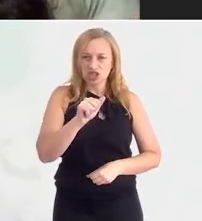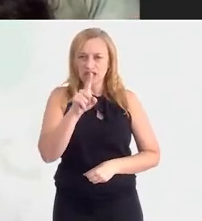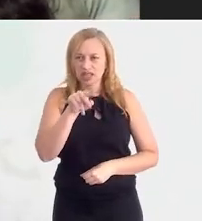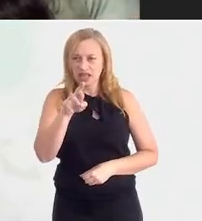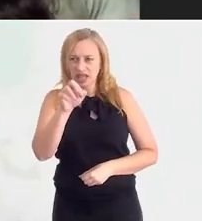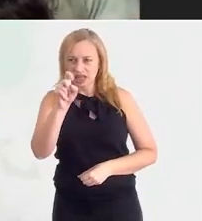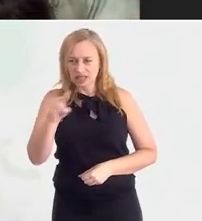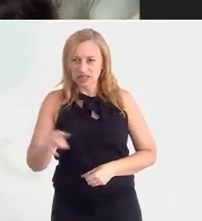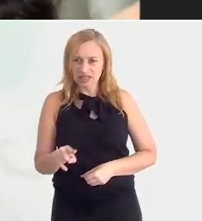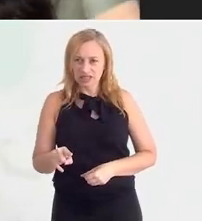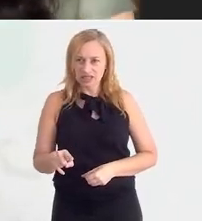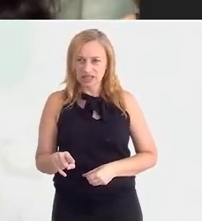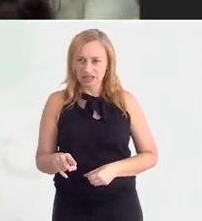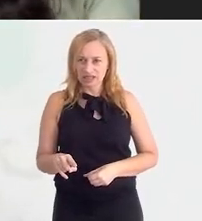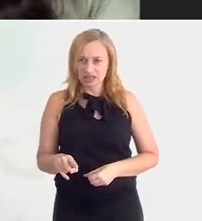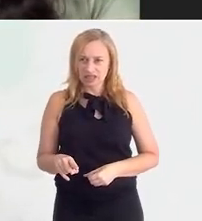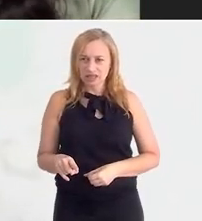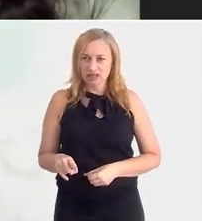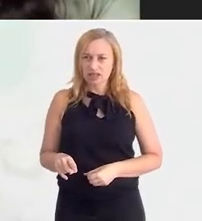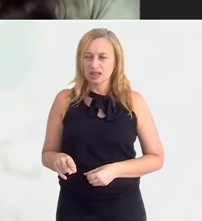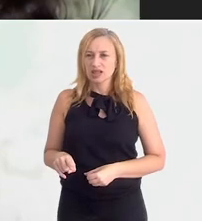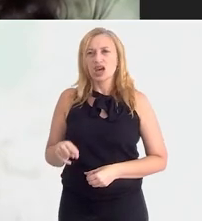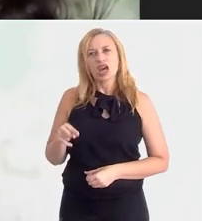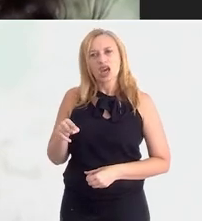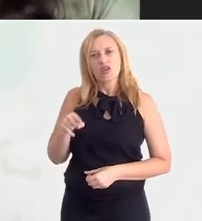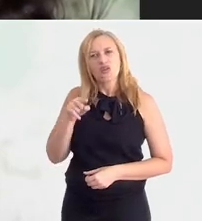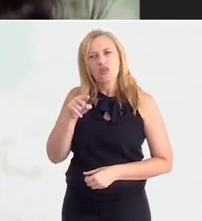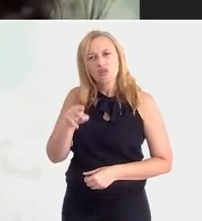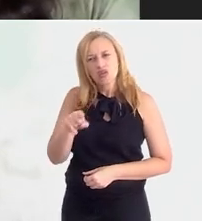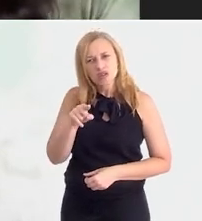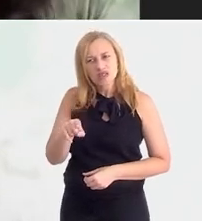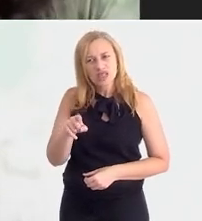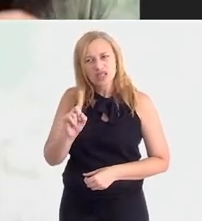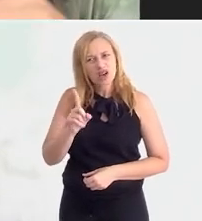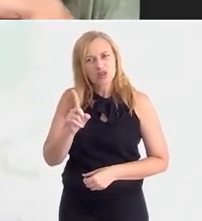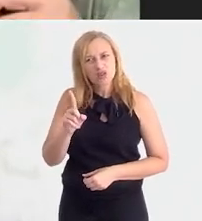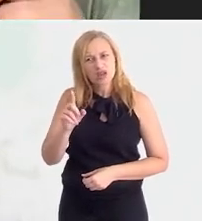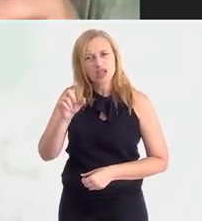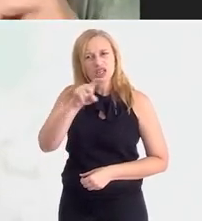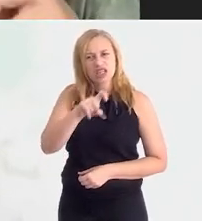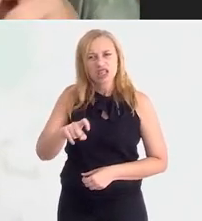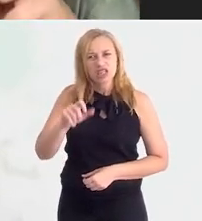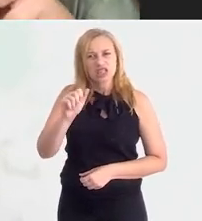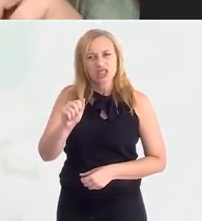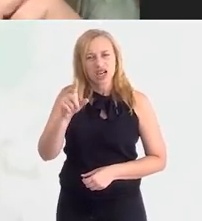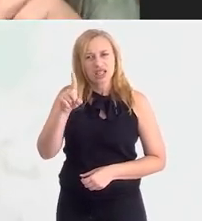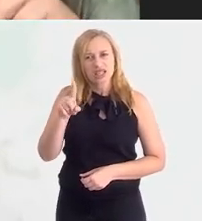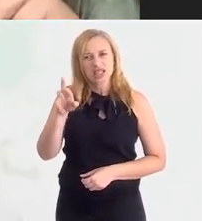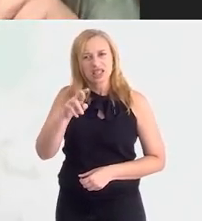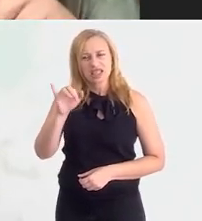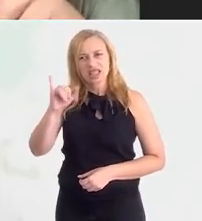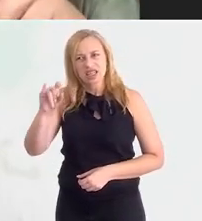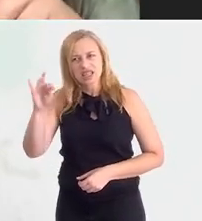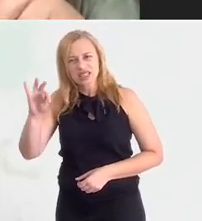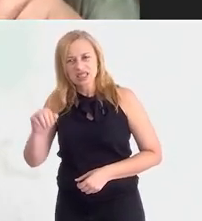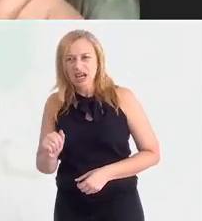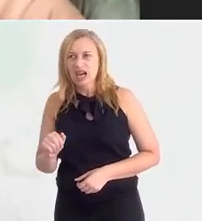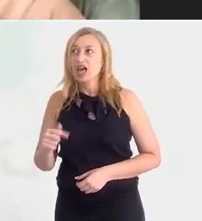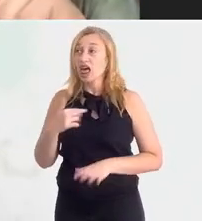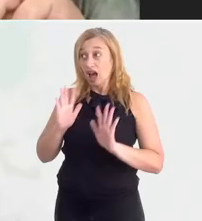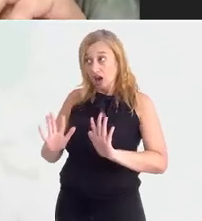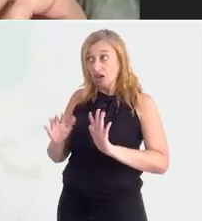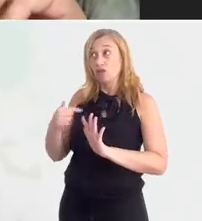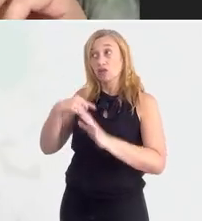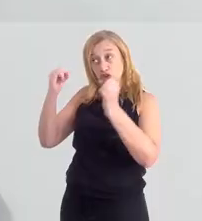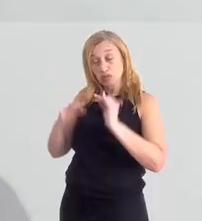me Nossa. aconteceu E algo, não é Daniela. enxadrista. E não se Não, considera enxadrista. vou lhe explicar por quê. E aí me aconteceu algo que eu também